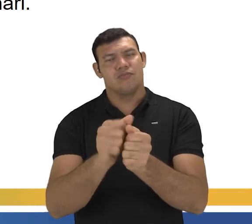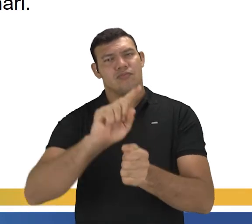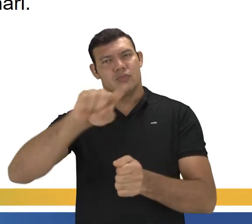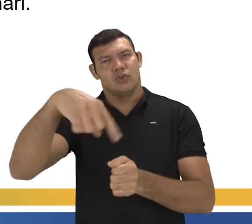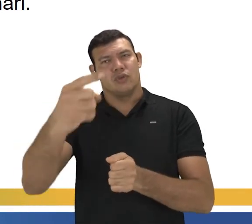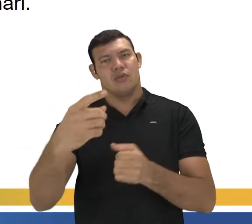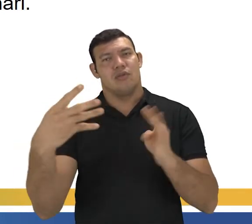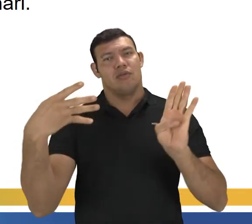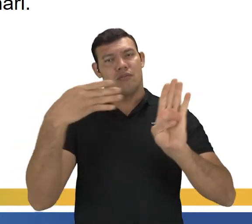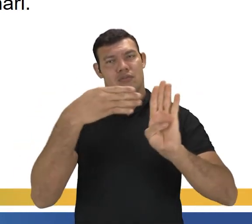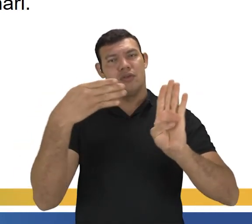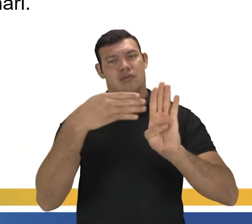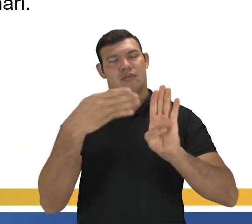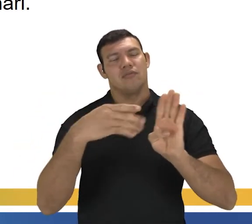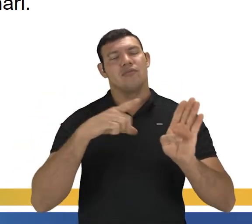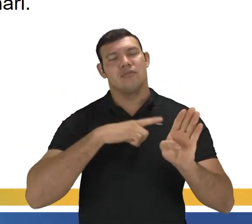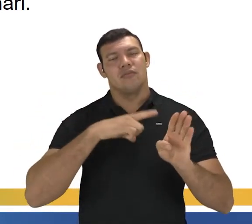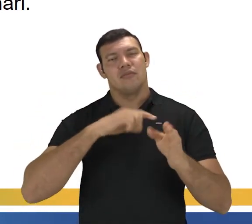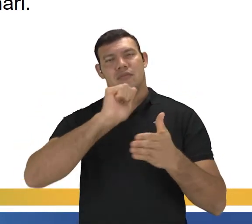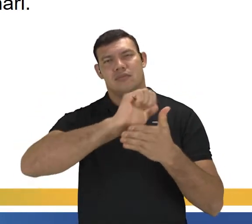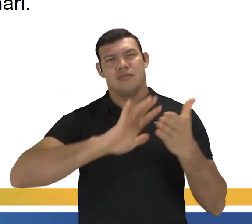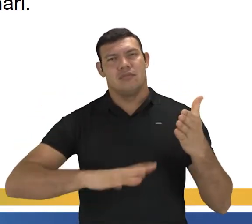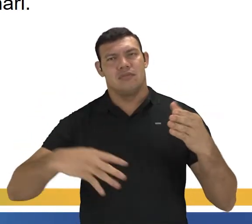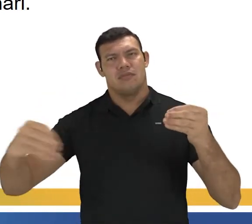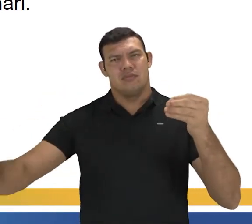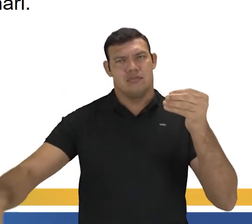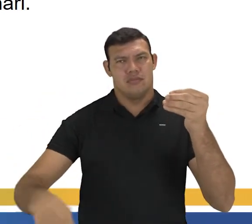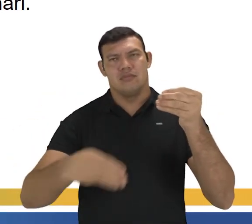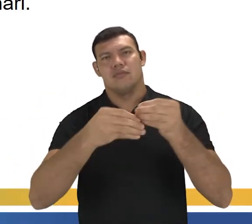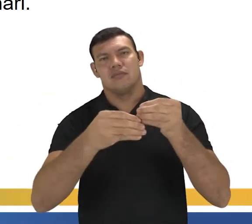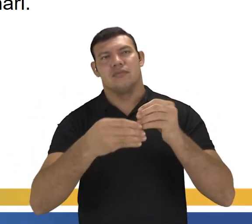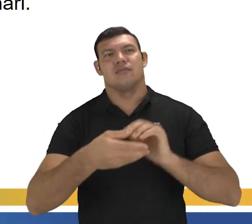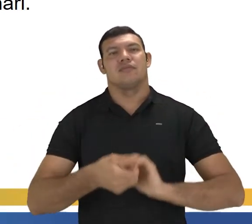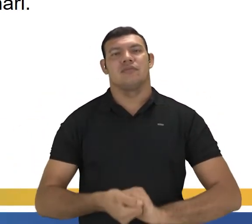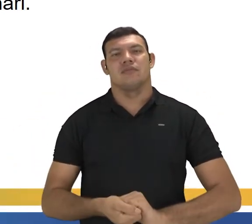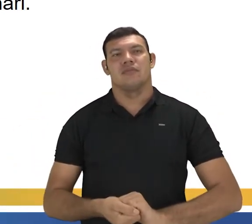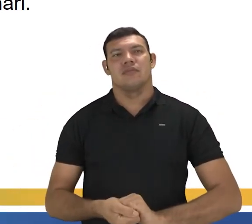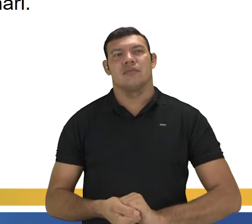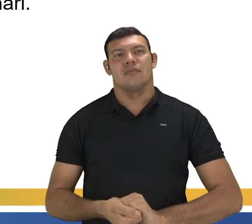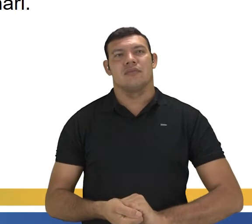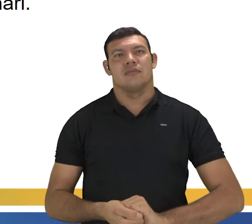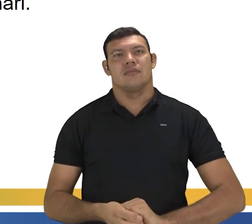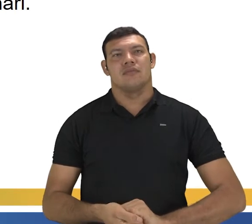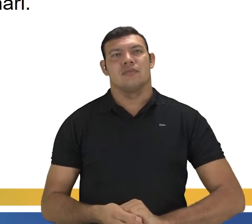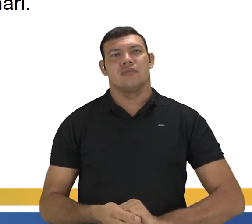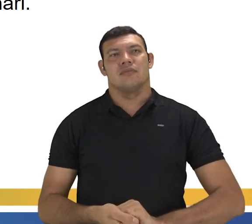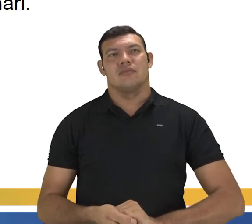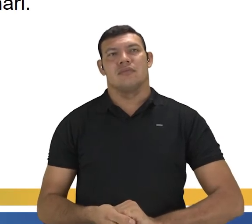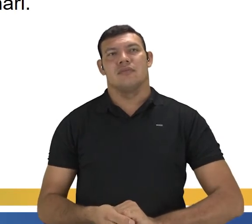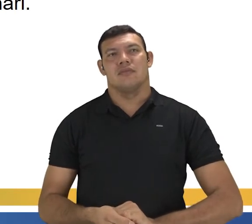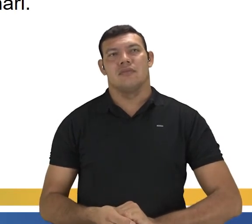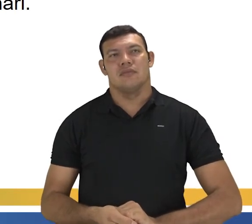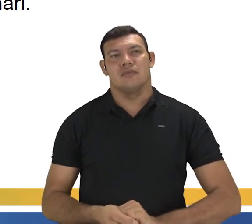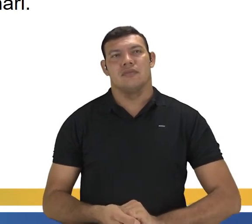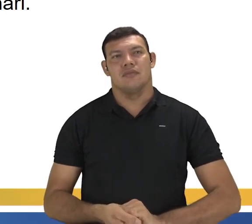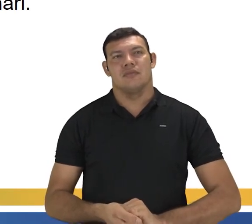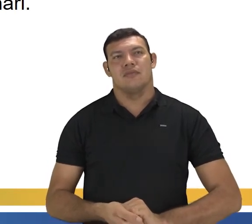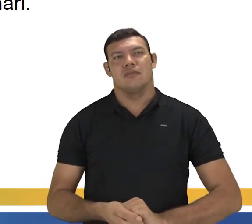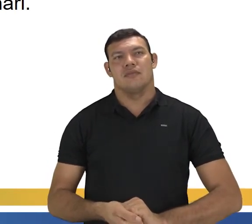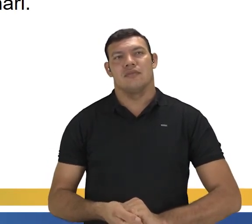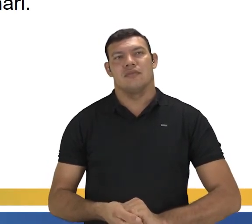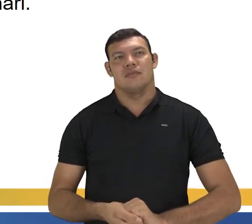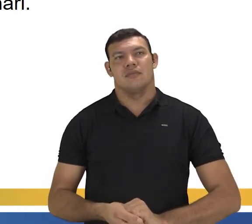plataforma e duplo em seu ler é rei letra a will have to cinema de